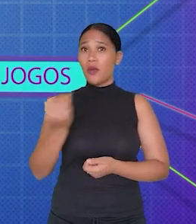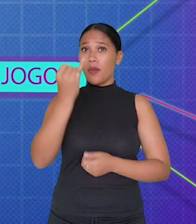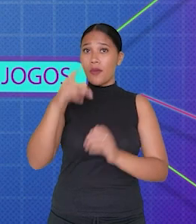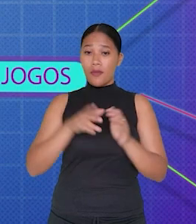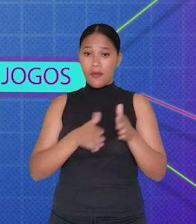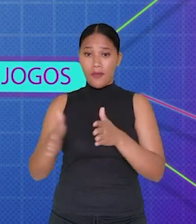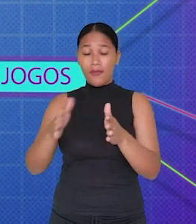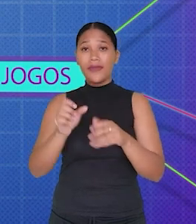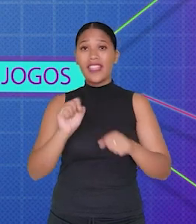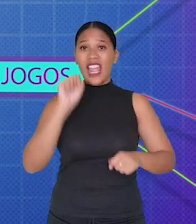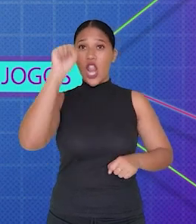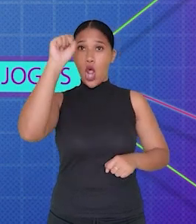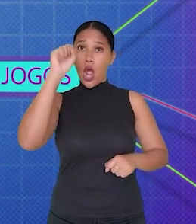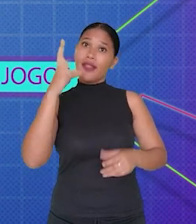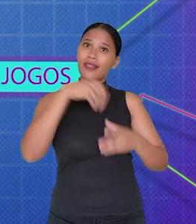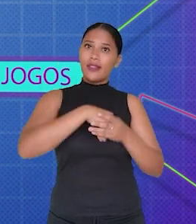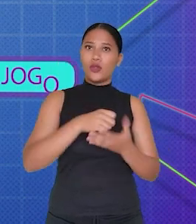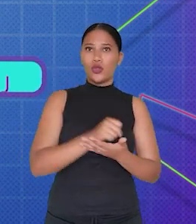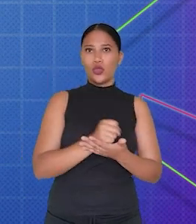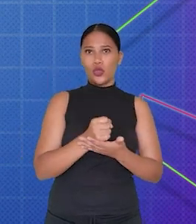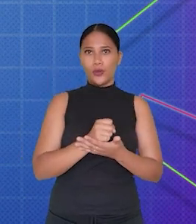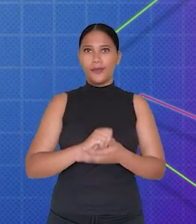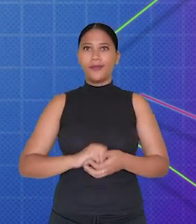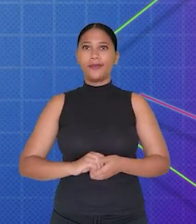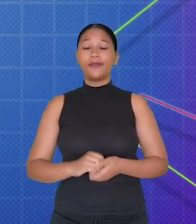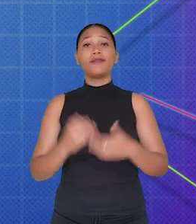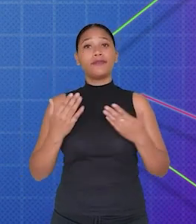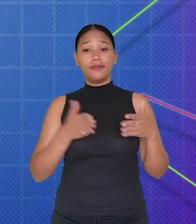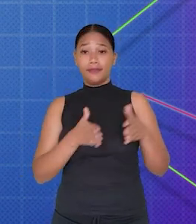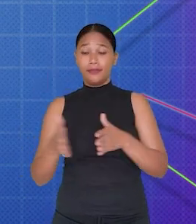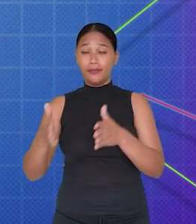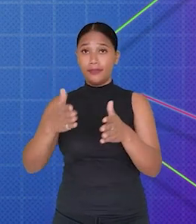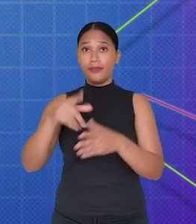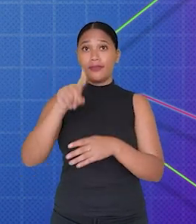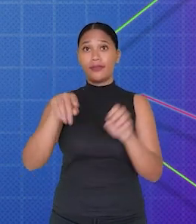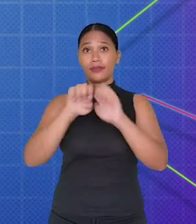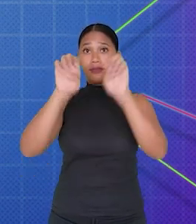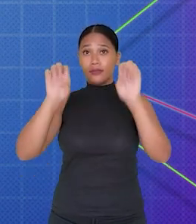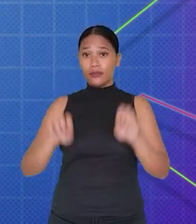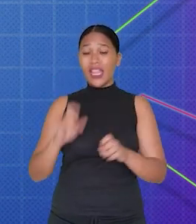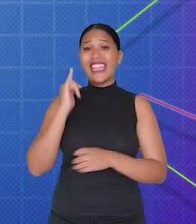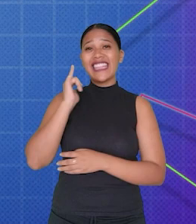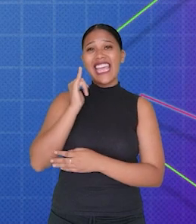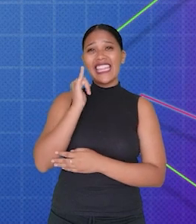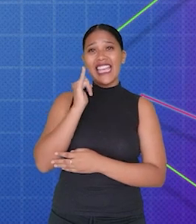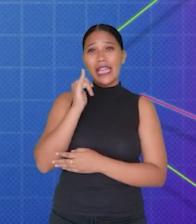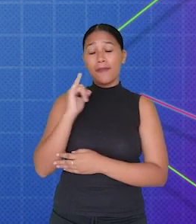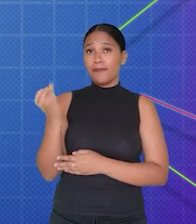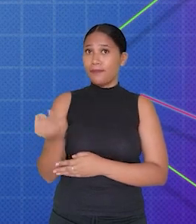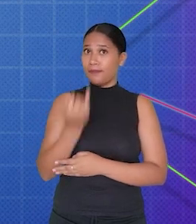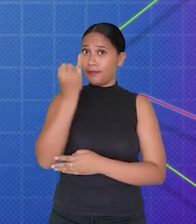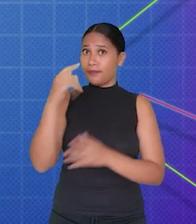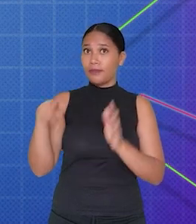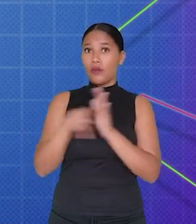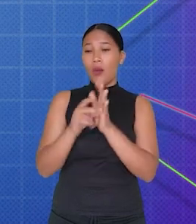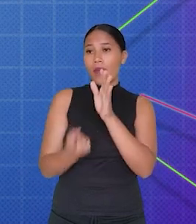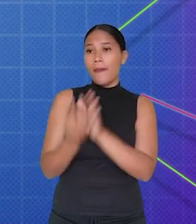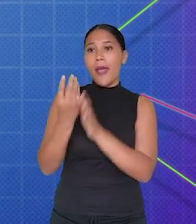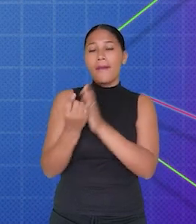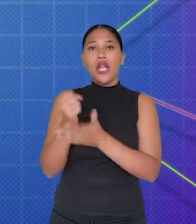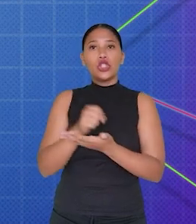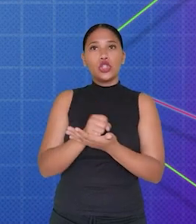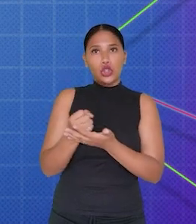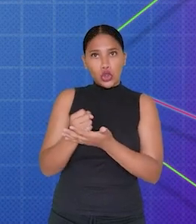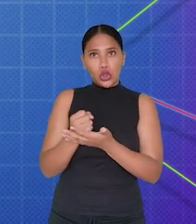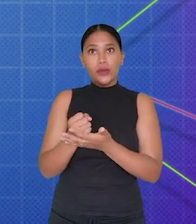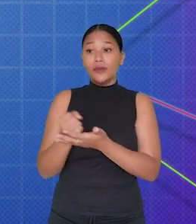A importância da jornada do herói para os jogos. A jornada do herói é uma estrutura narrativa extremamente importante na criação